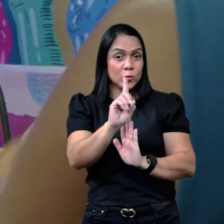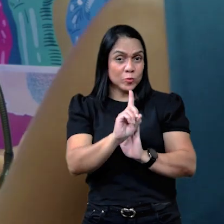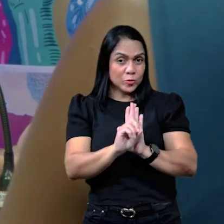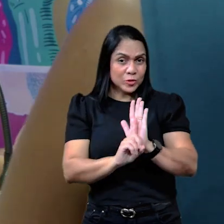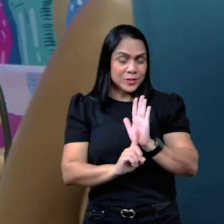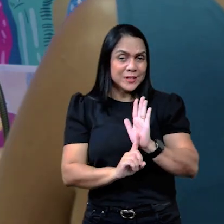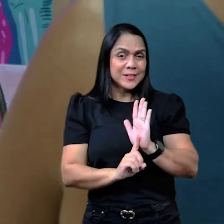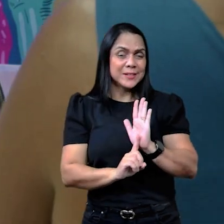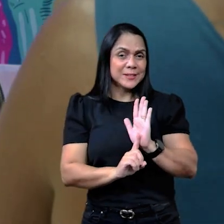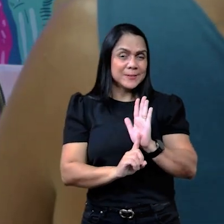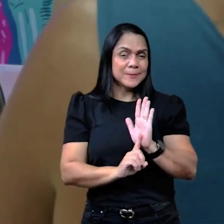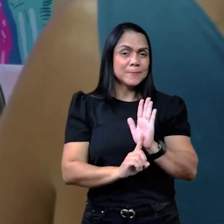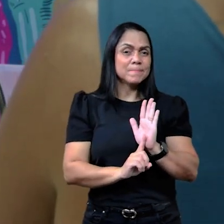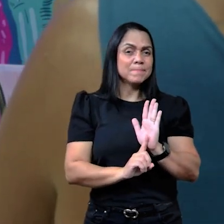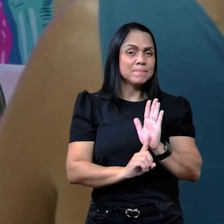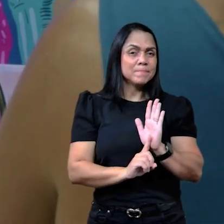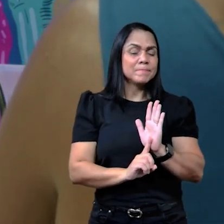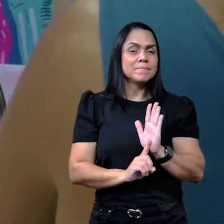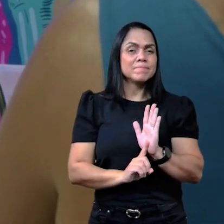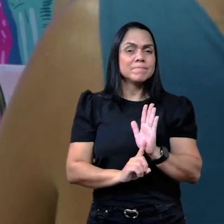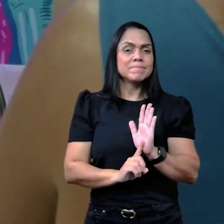esses direitos foram,